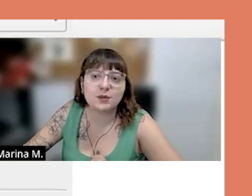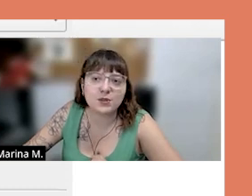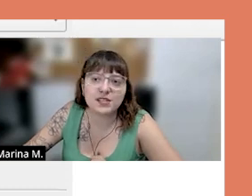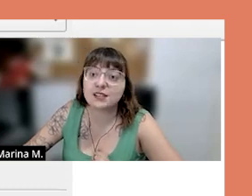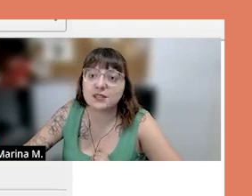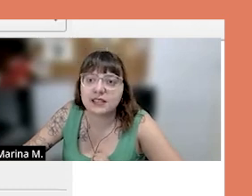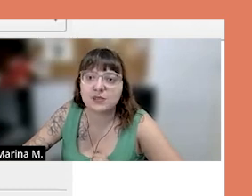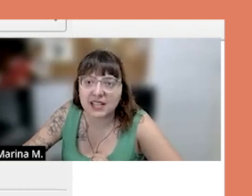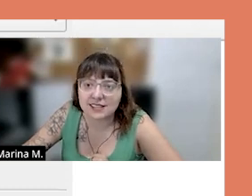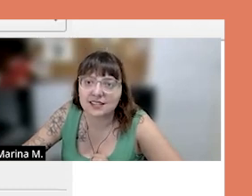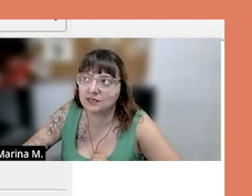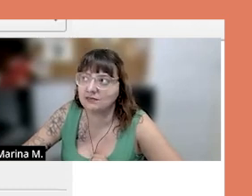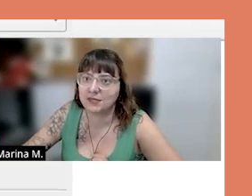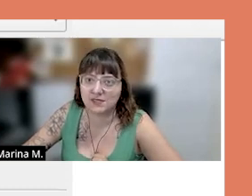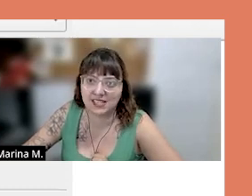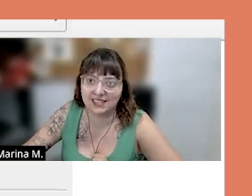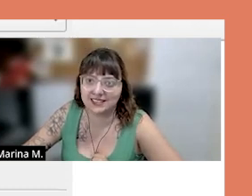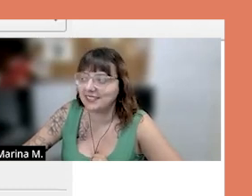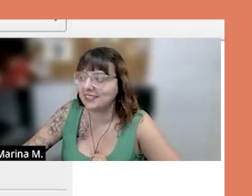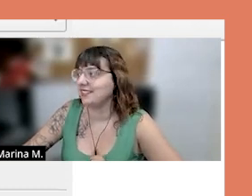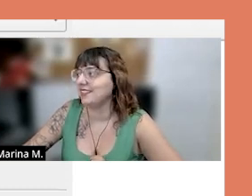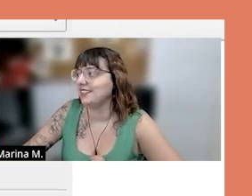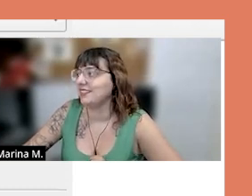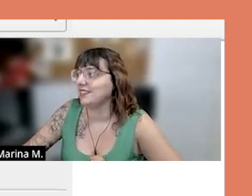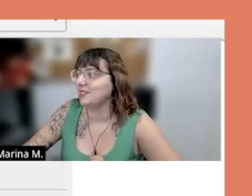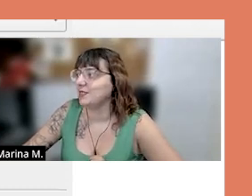Essa é uma coisa que eu não tenho explicação para você.